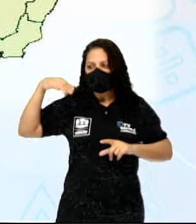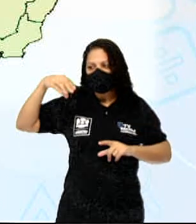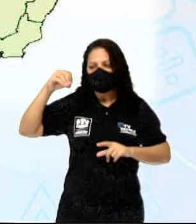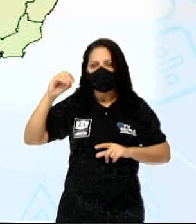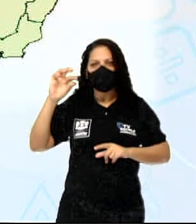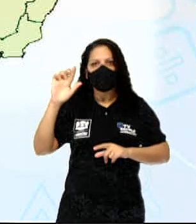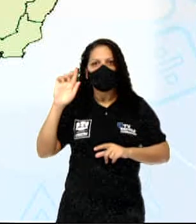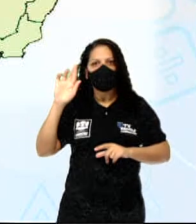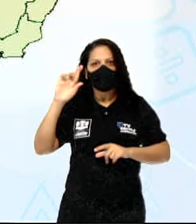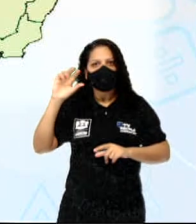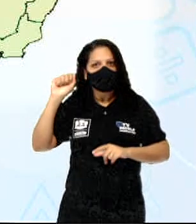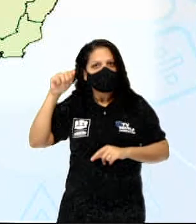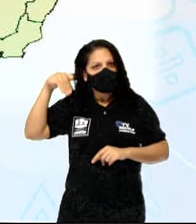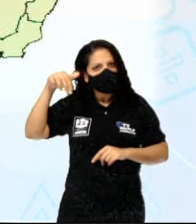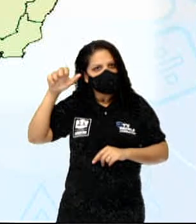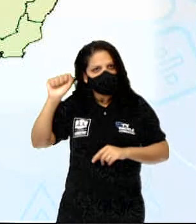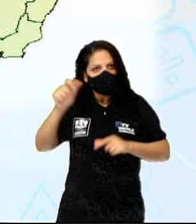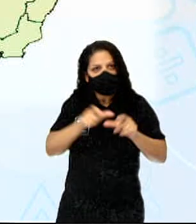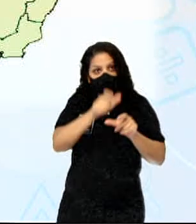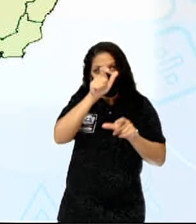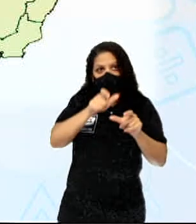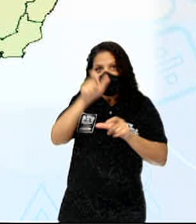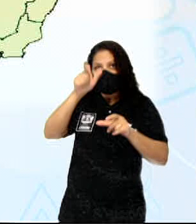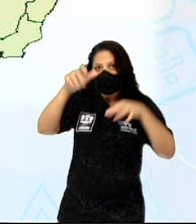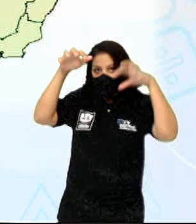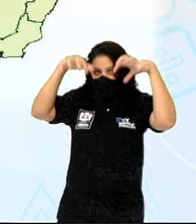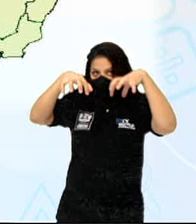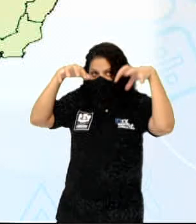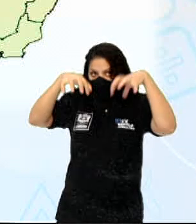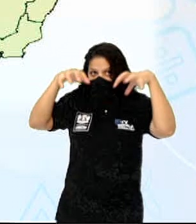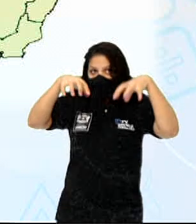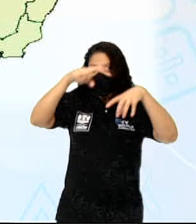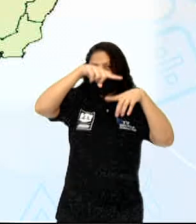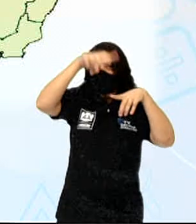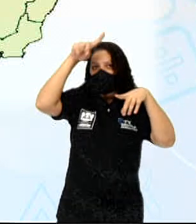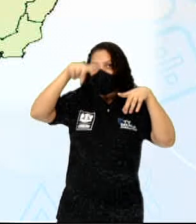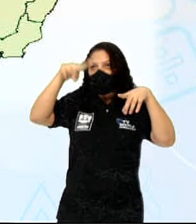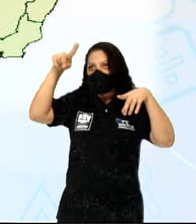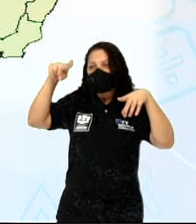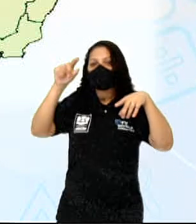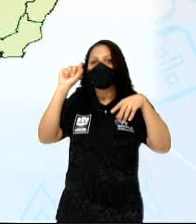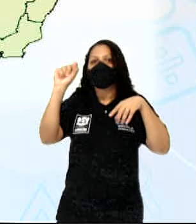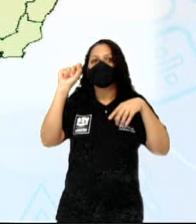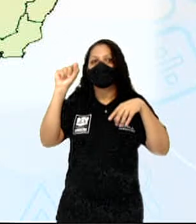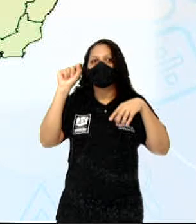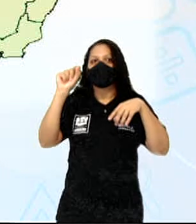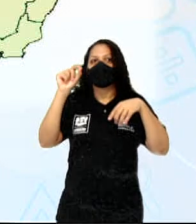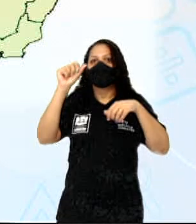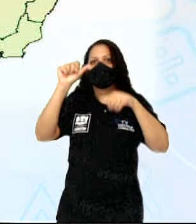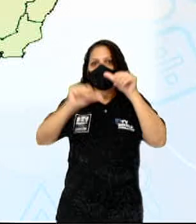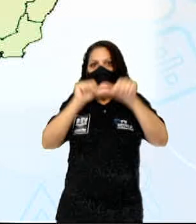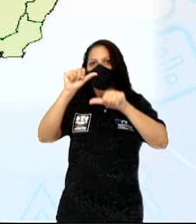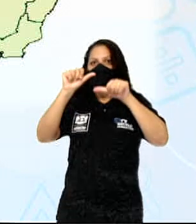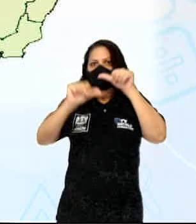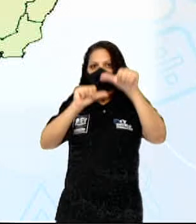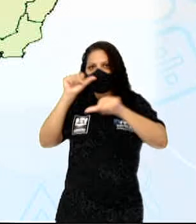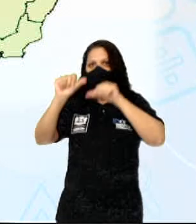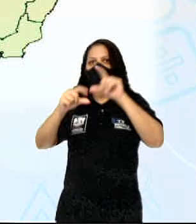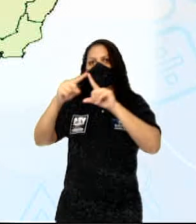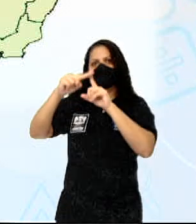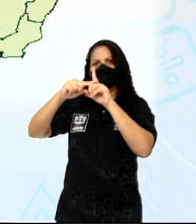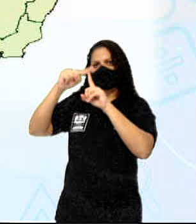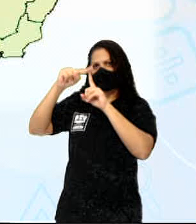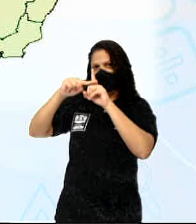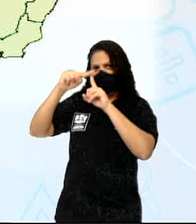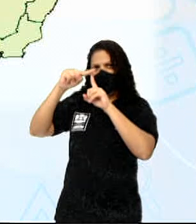representam quantidade de chuva pelos meses do ano e essa linhazinha aí representa a variação de temperatura. Veja